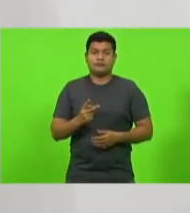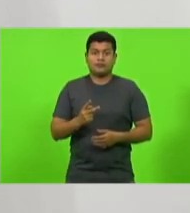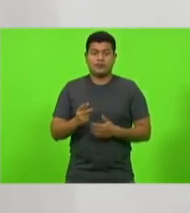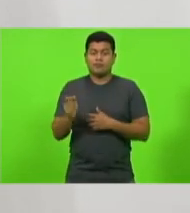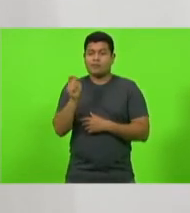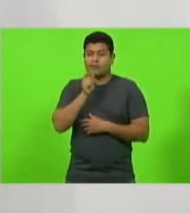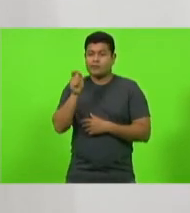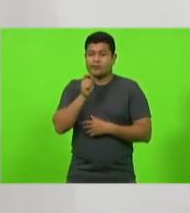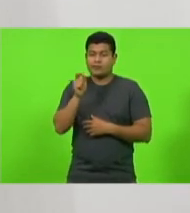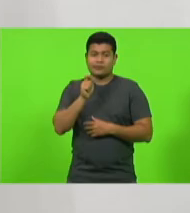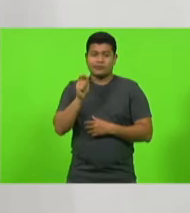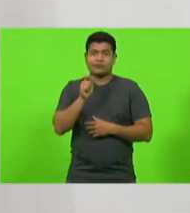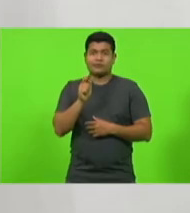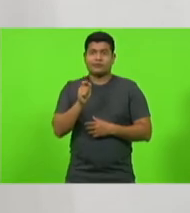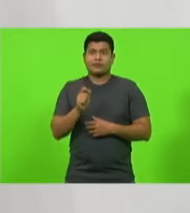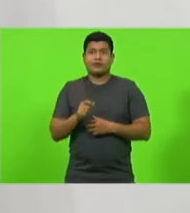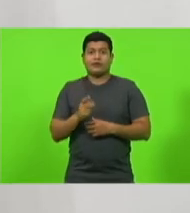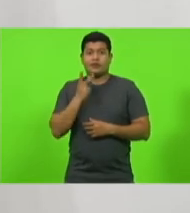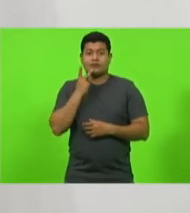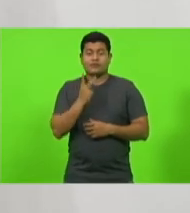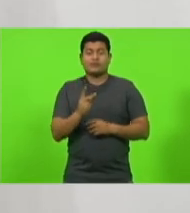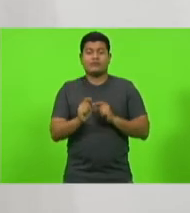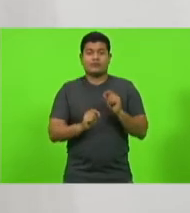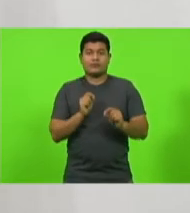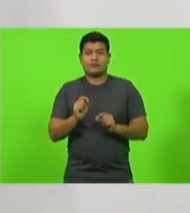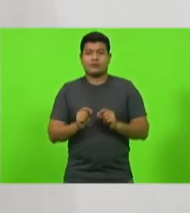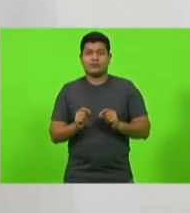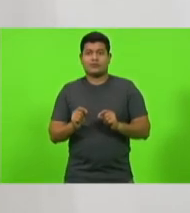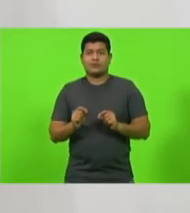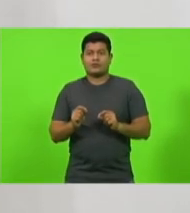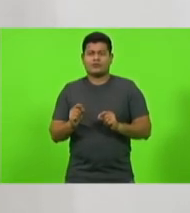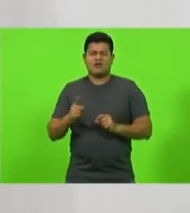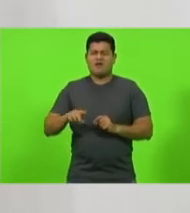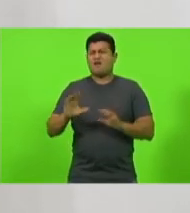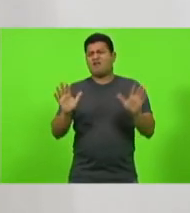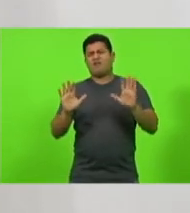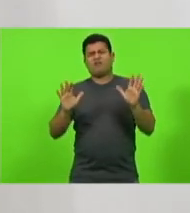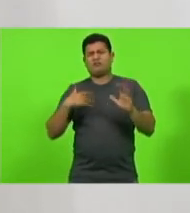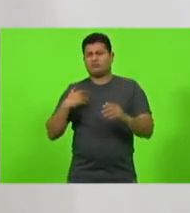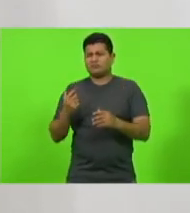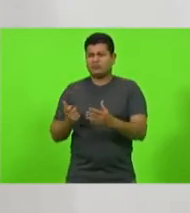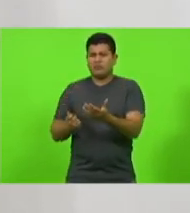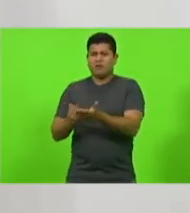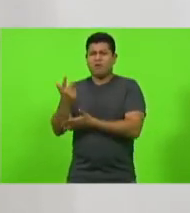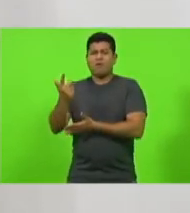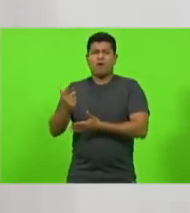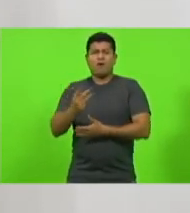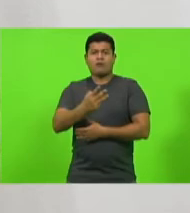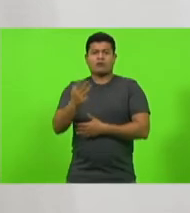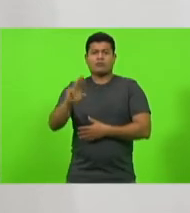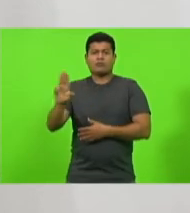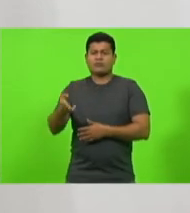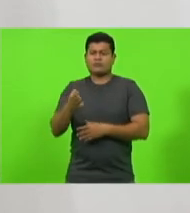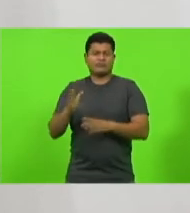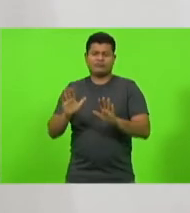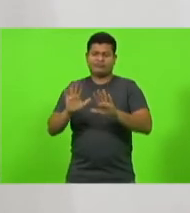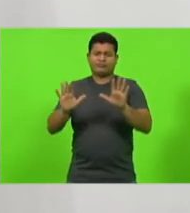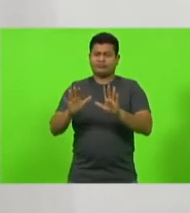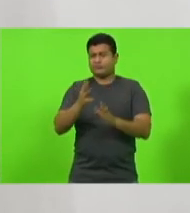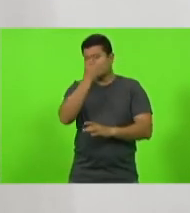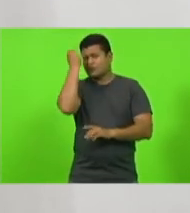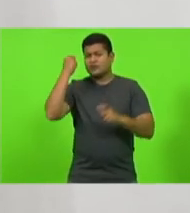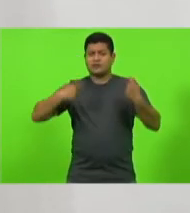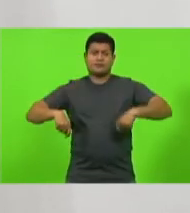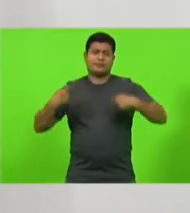que ele concedeu. Ele falou que não devemos mais falar sobre esse caso dos respiradores fantasmas, temos que esquecer isso, temos